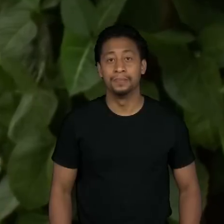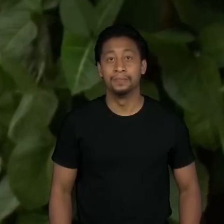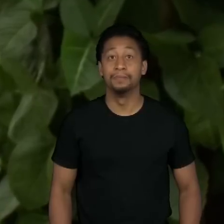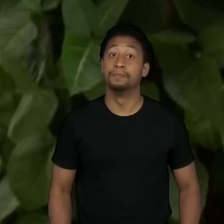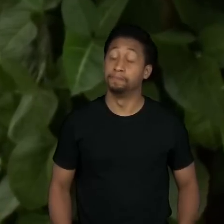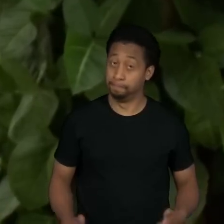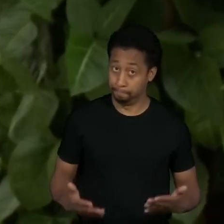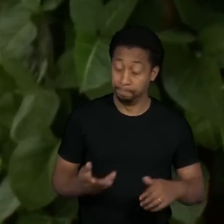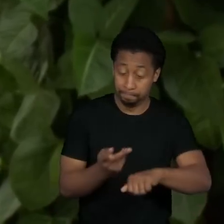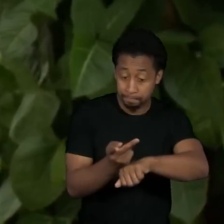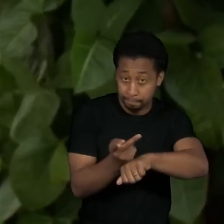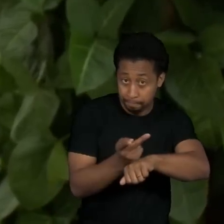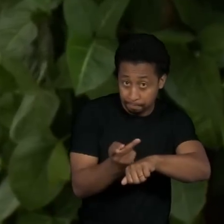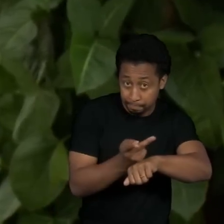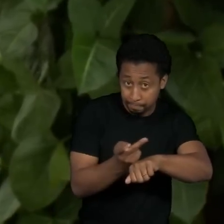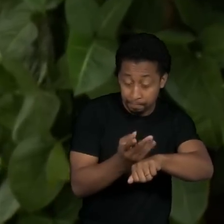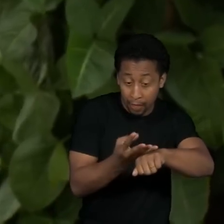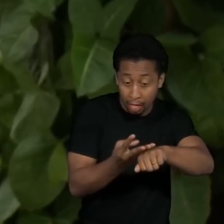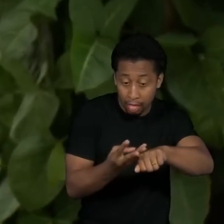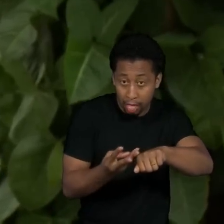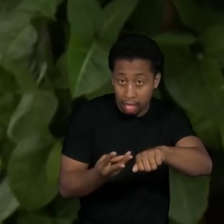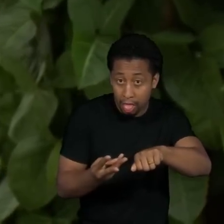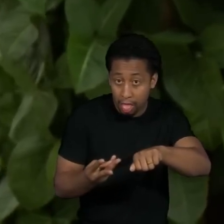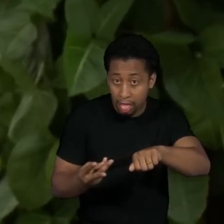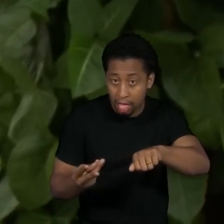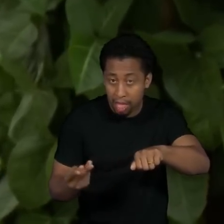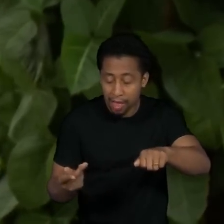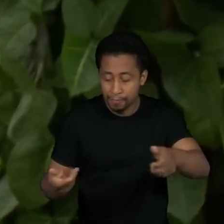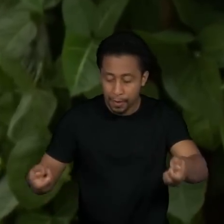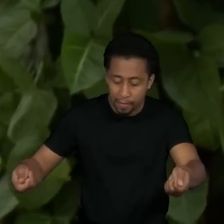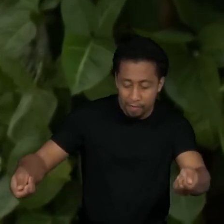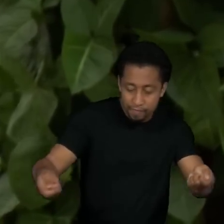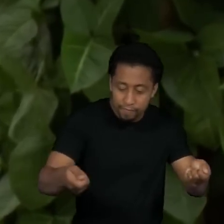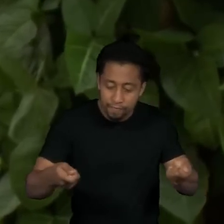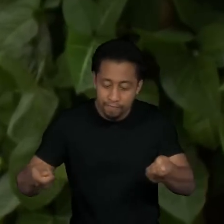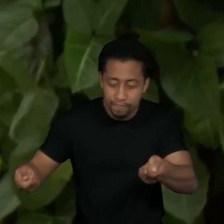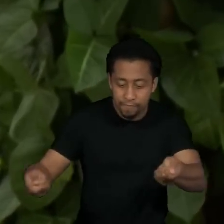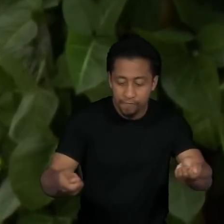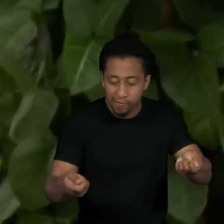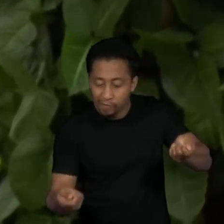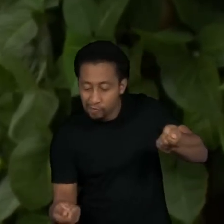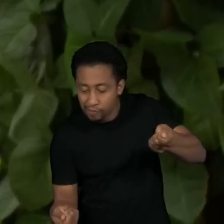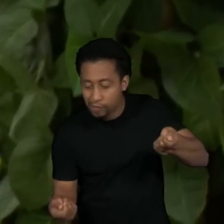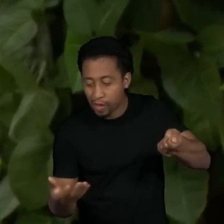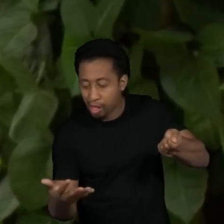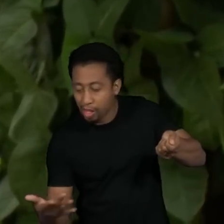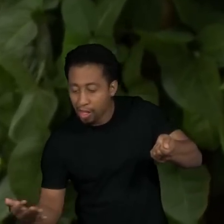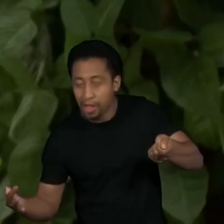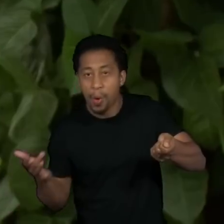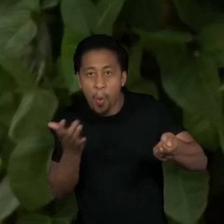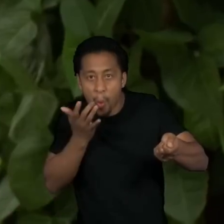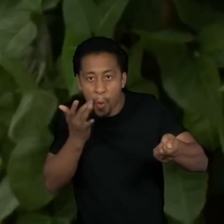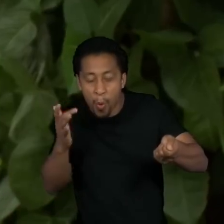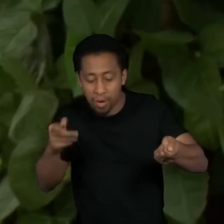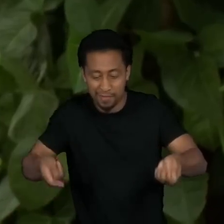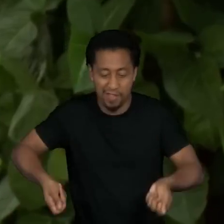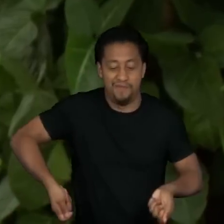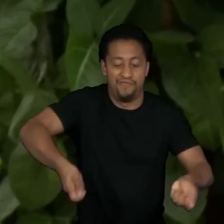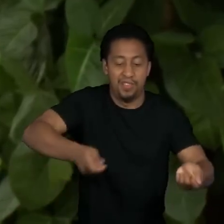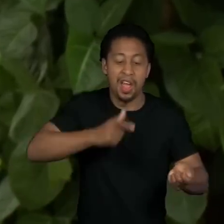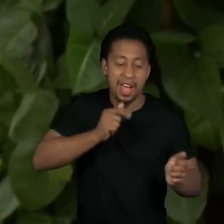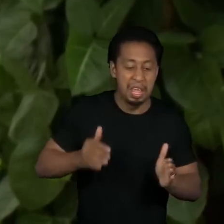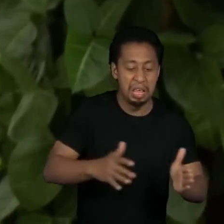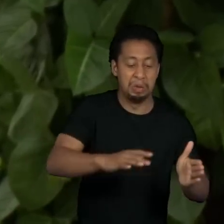O mercúrio usado nos rios pelos garimpeiros, que serve para agregar pequenos grãos de ouro, se transforma num